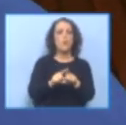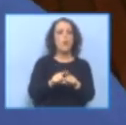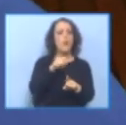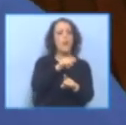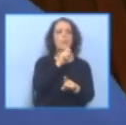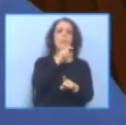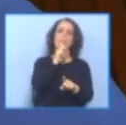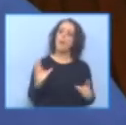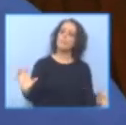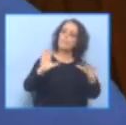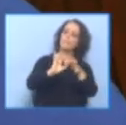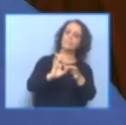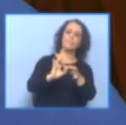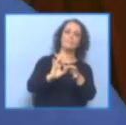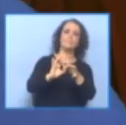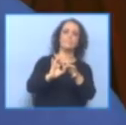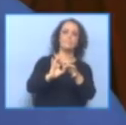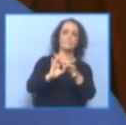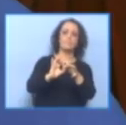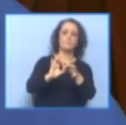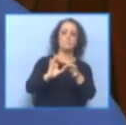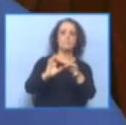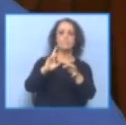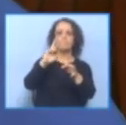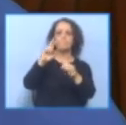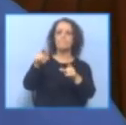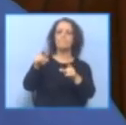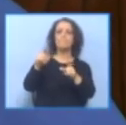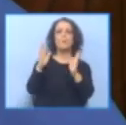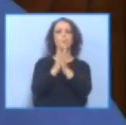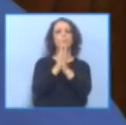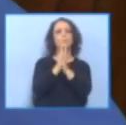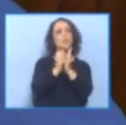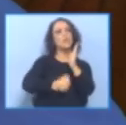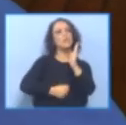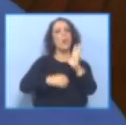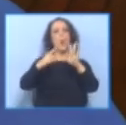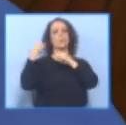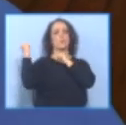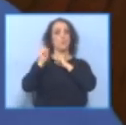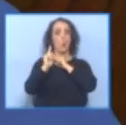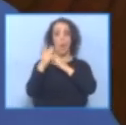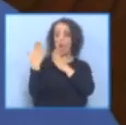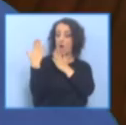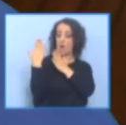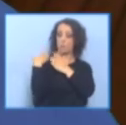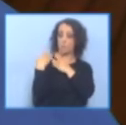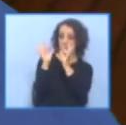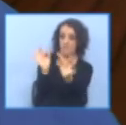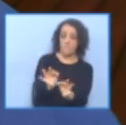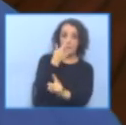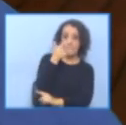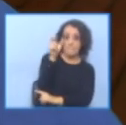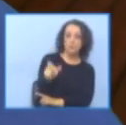compatível com uma ausência de empenhamento social do cristão, ou seja, a responsabilidade pelo outro não é uma